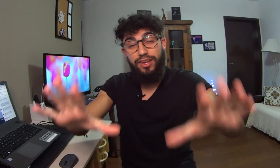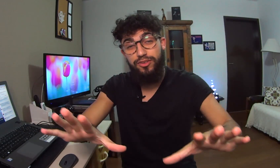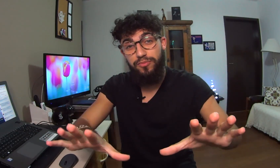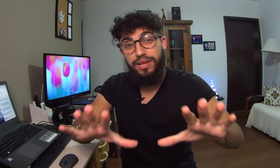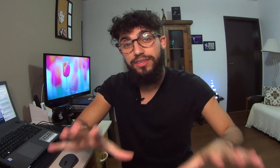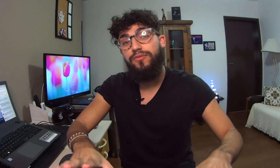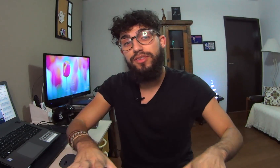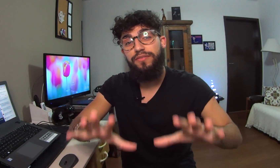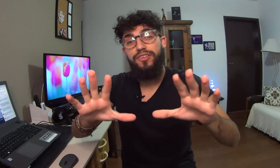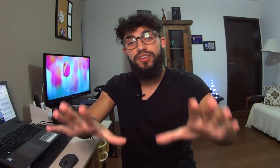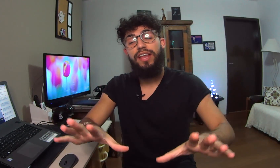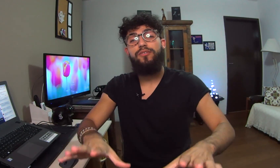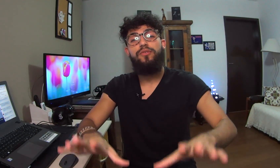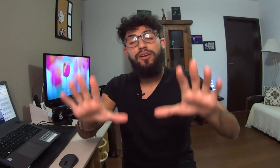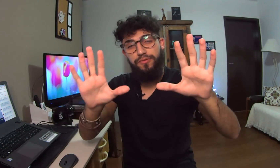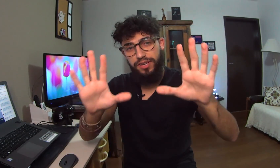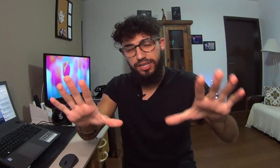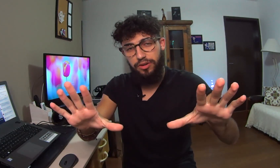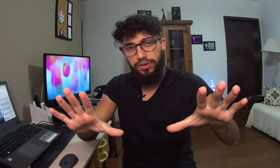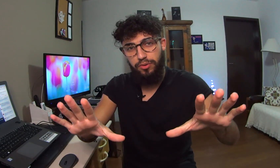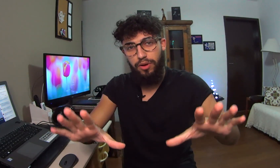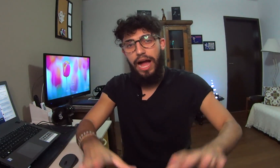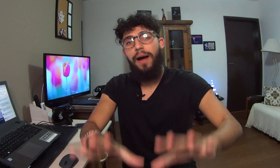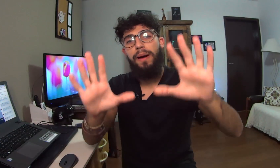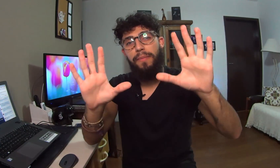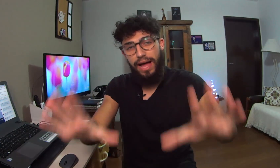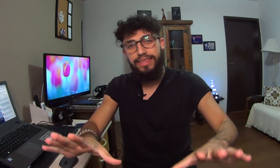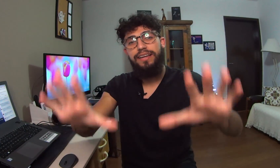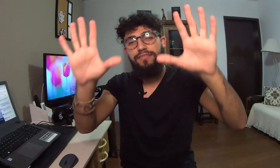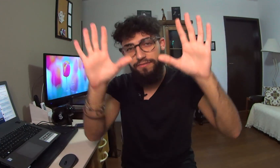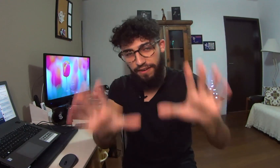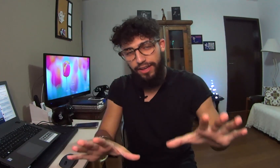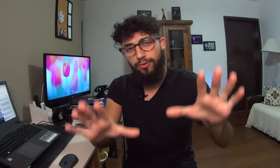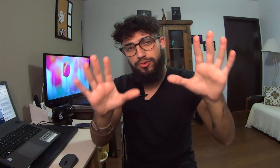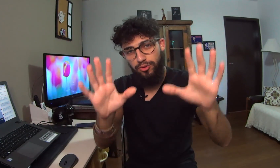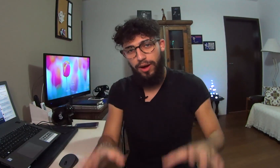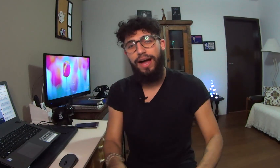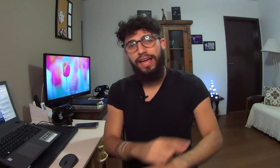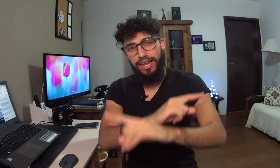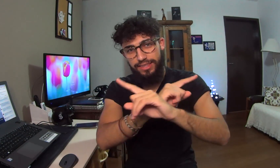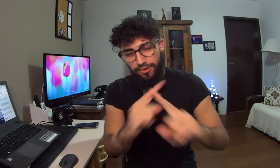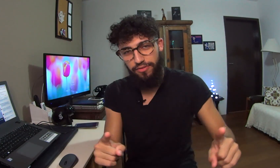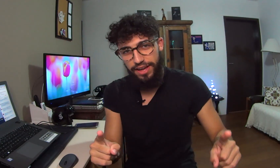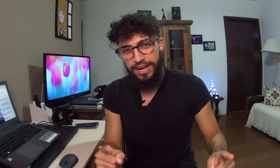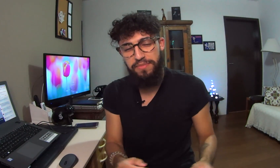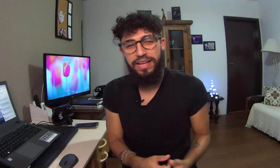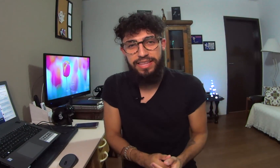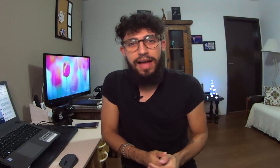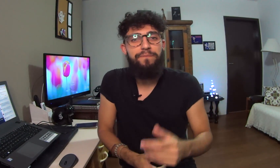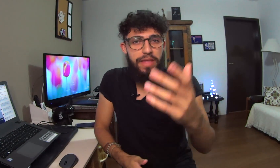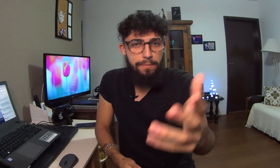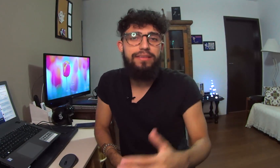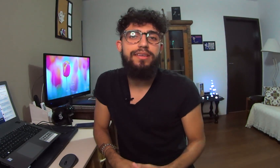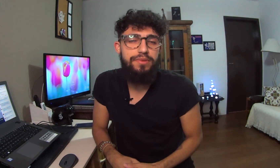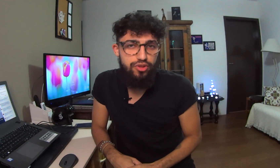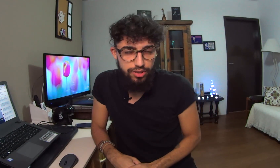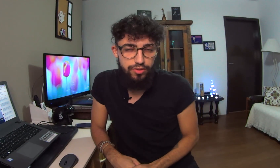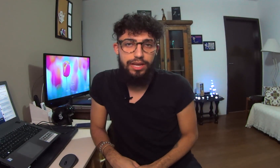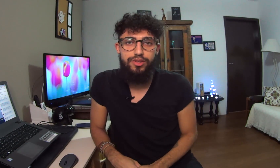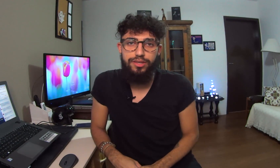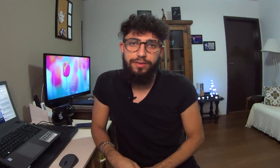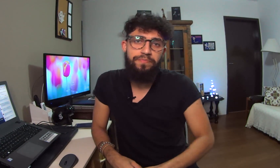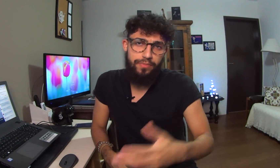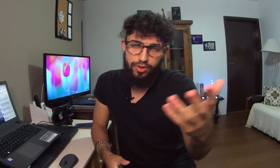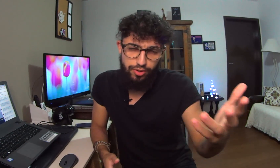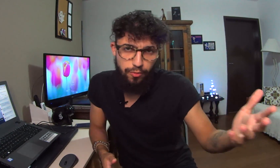que tem uma igreja no Brasil, você evangélico, fica tranquilo. A mamata vai continuar, ela não vai acabar, tá? É basicamente